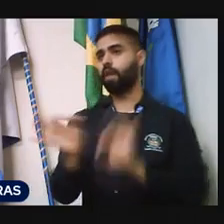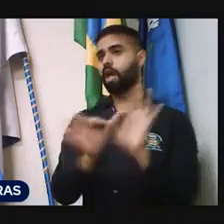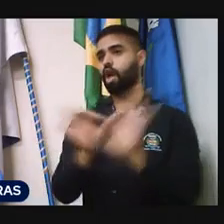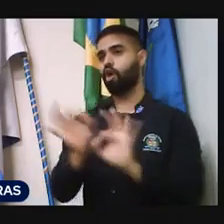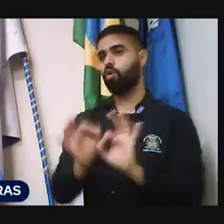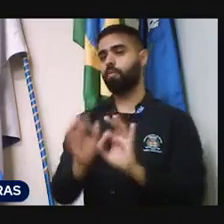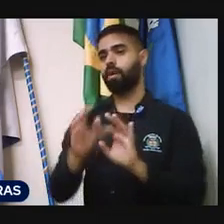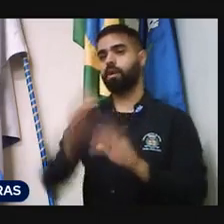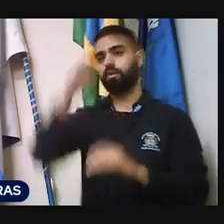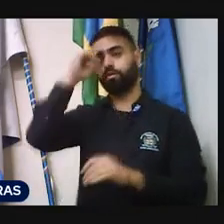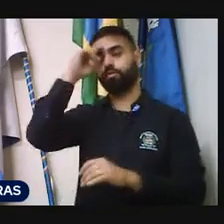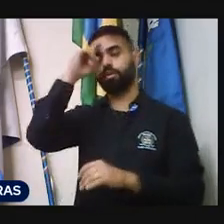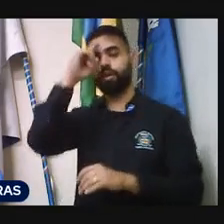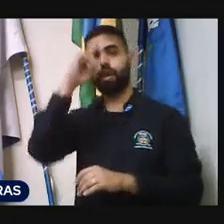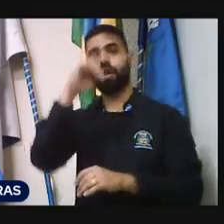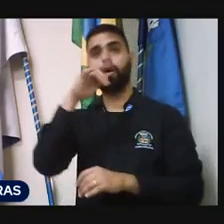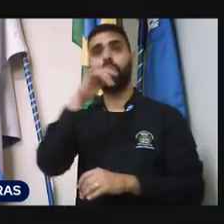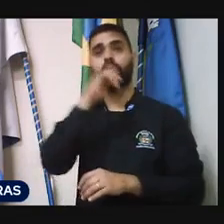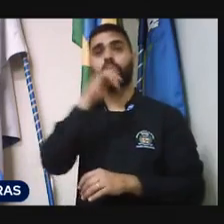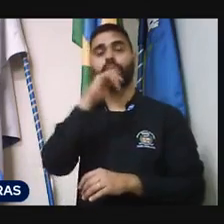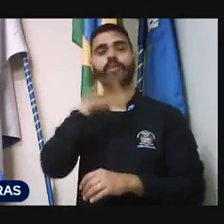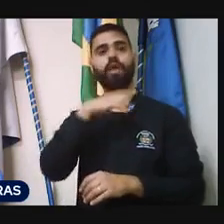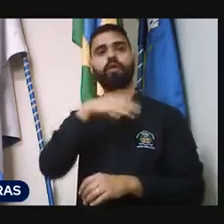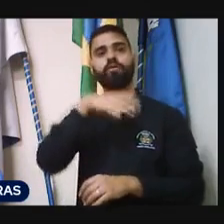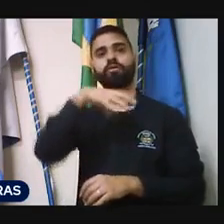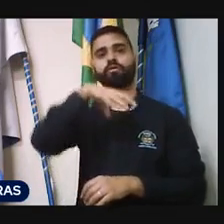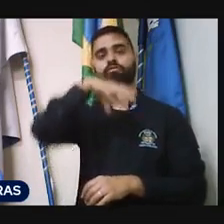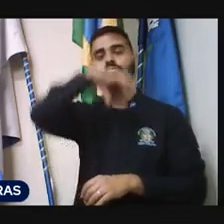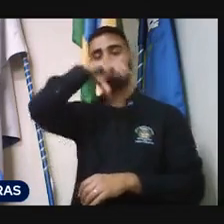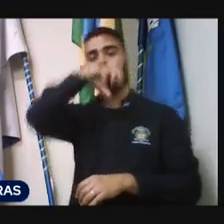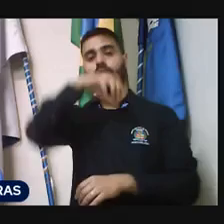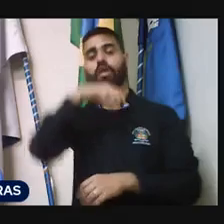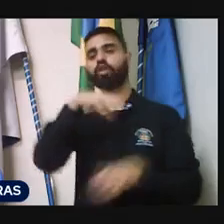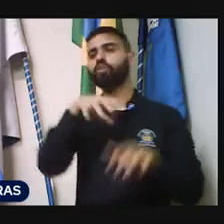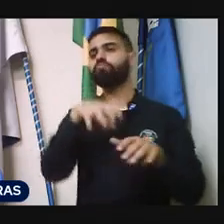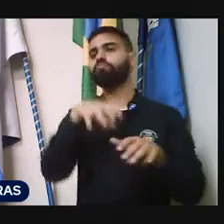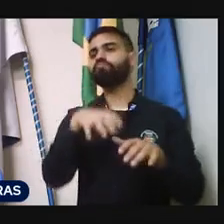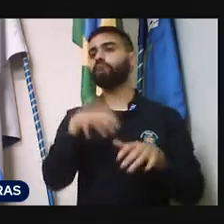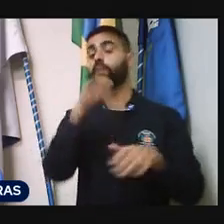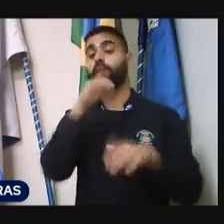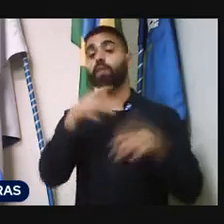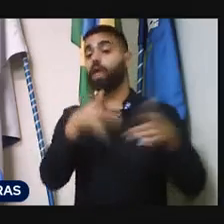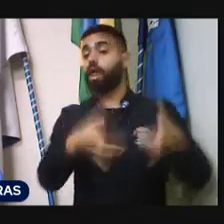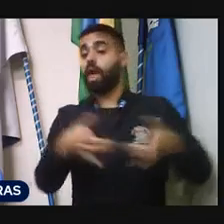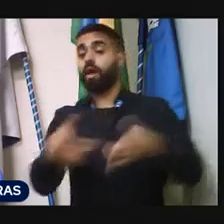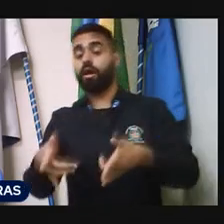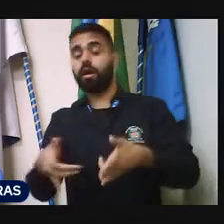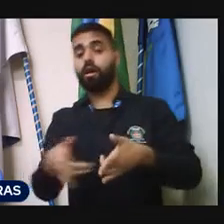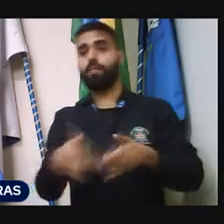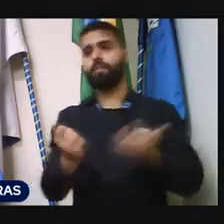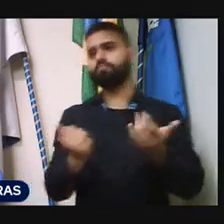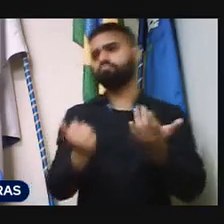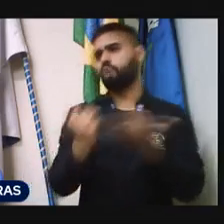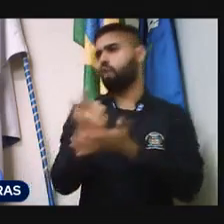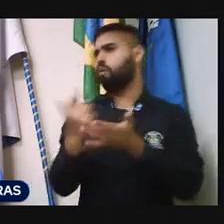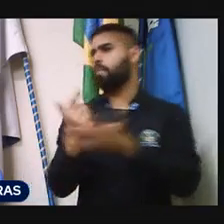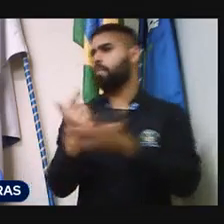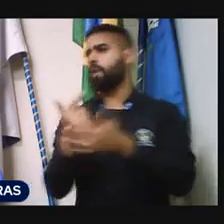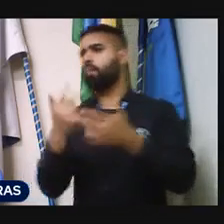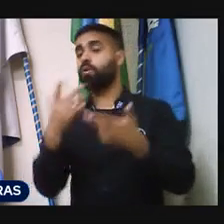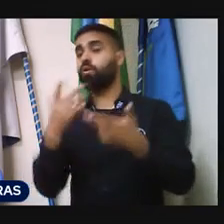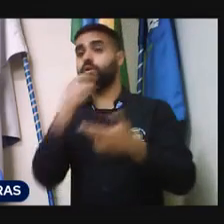né Colocar é rede de oxigênio em todos os leitos das enfermarias compra de alguns equipamentos